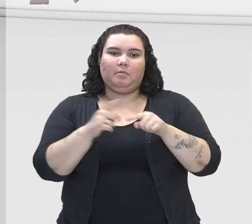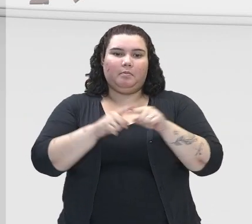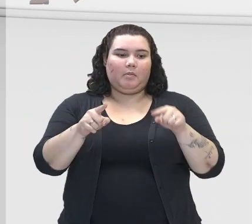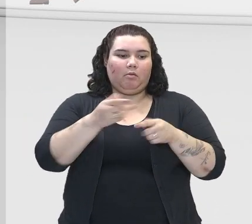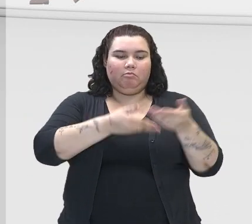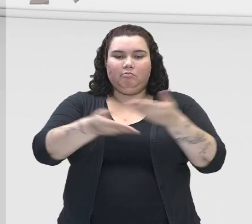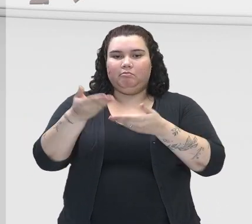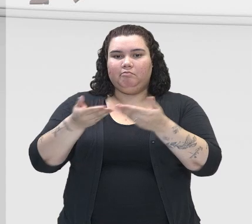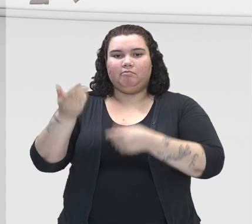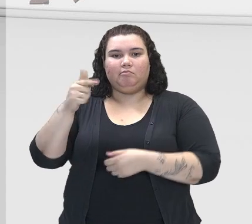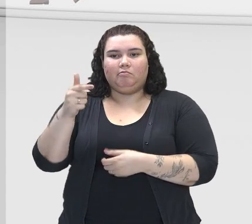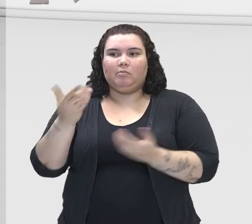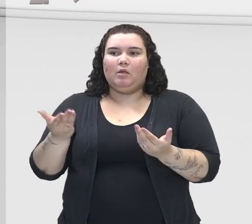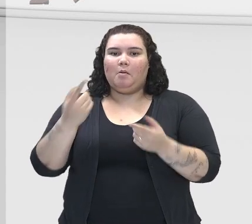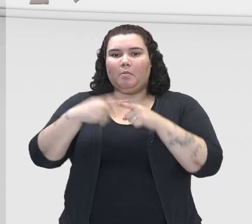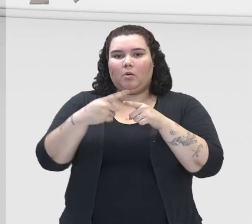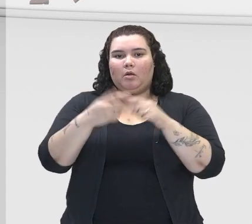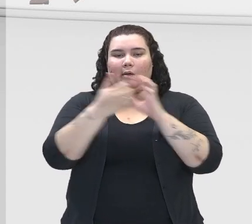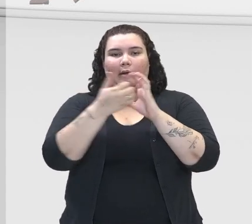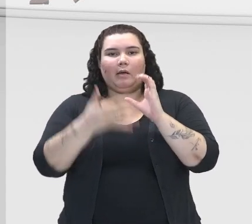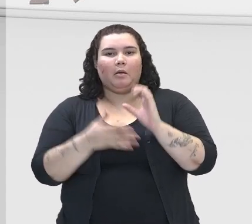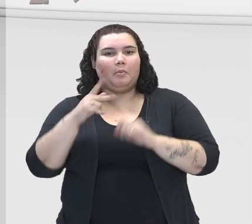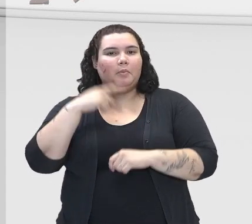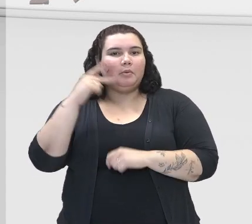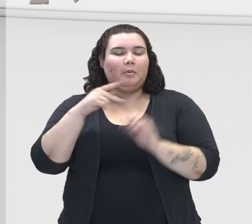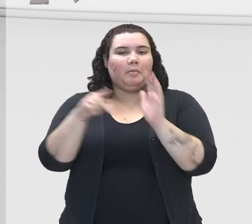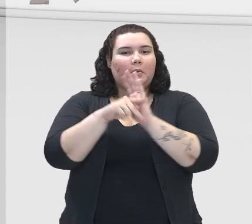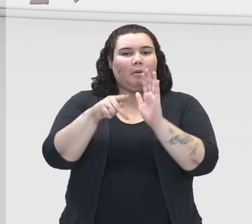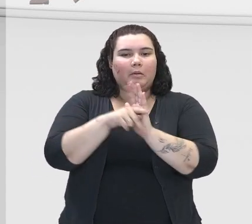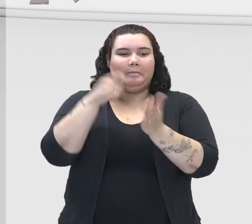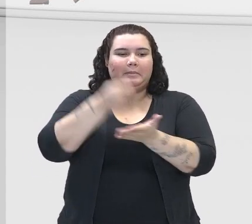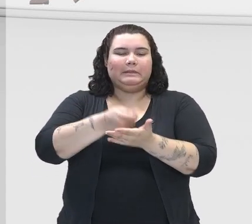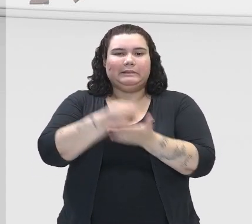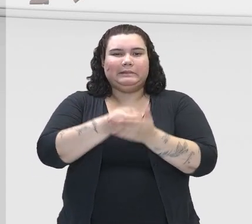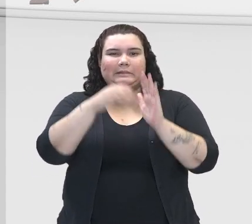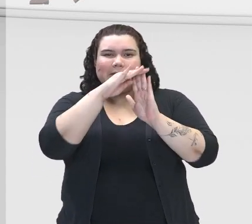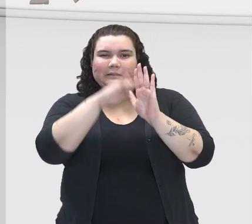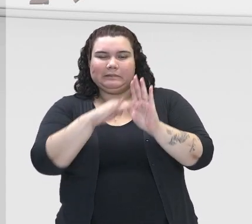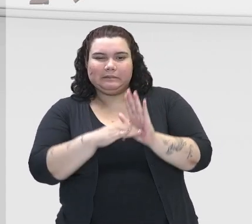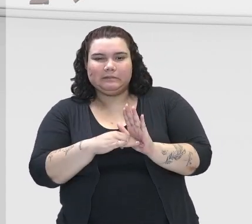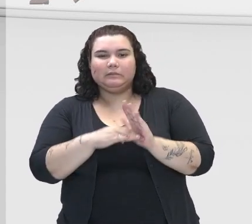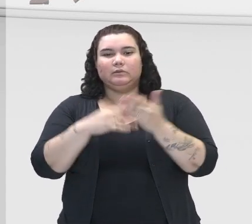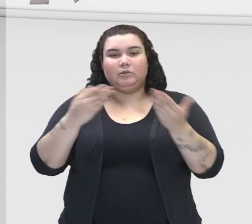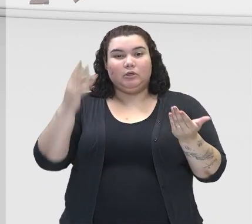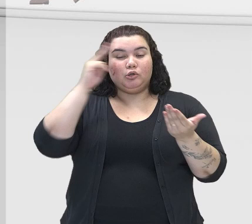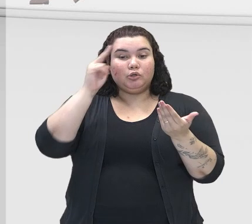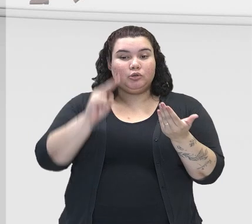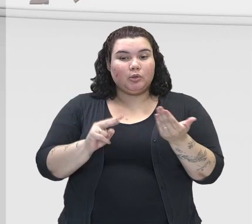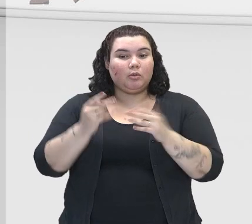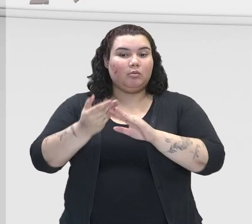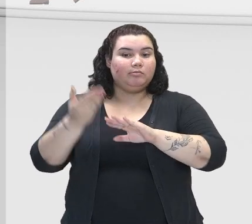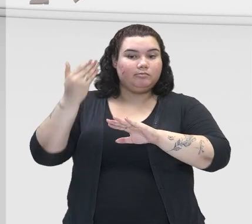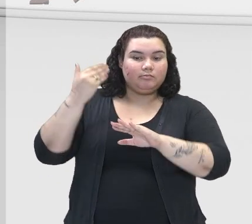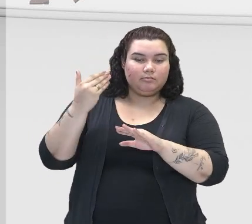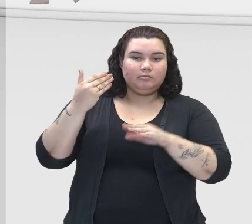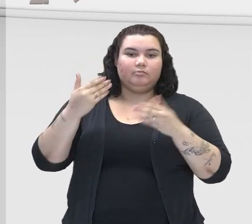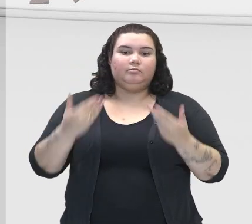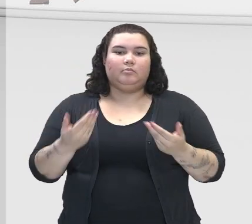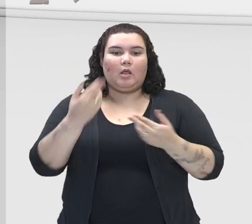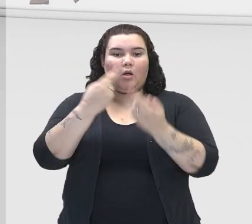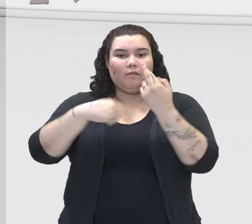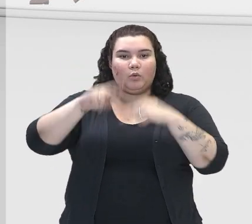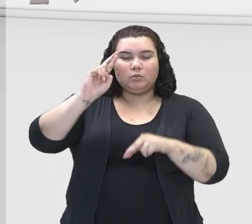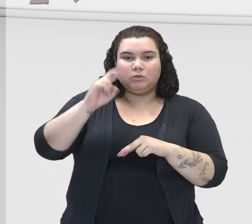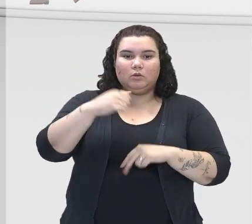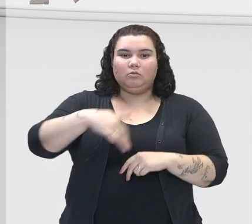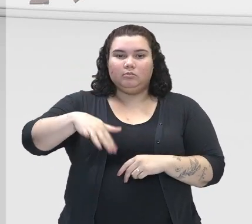negociam com ele devido a características políticas, né, durante muito tempo, historicamente falando. Né, a Revolução Cubana, quando